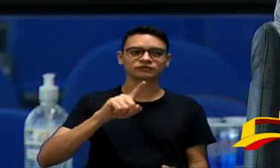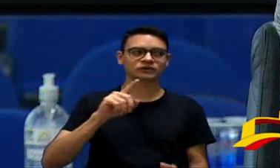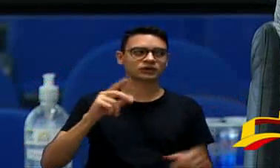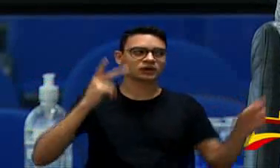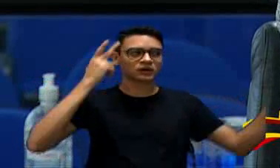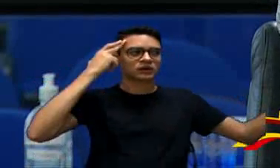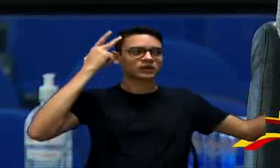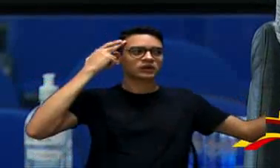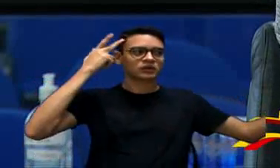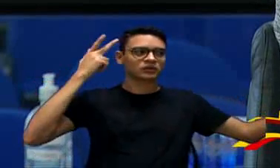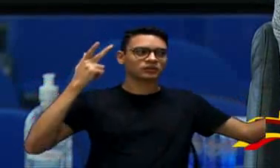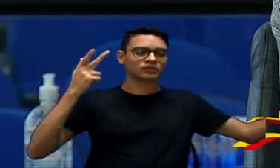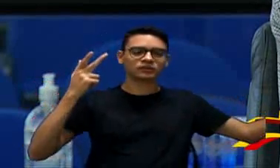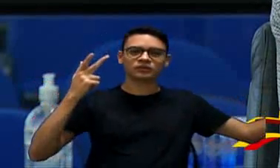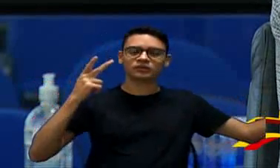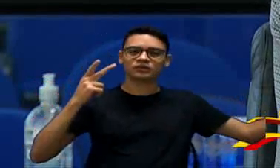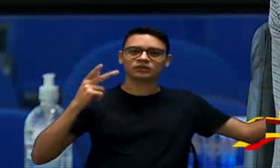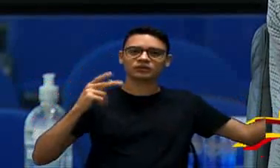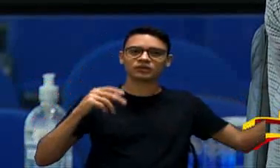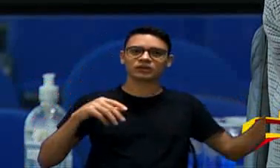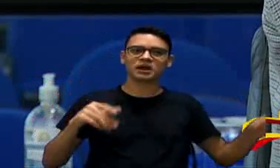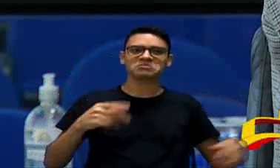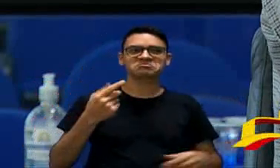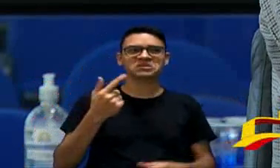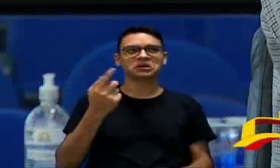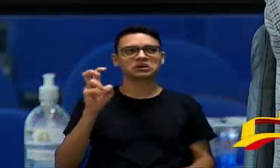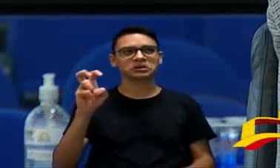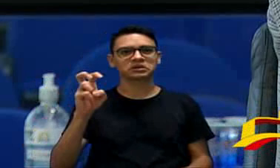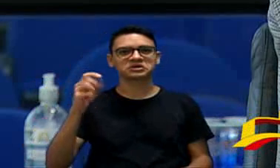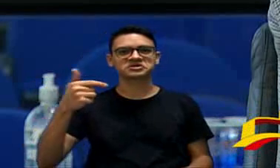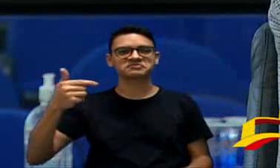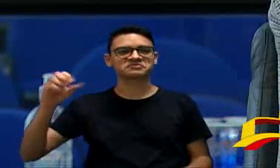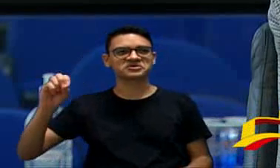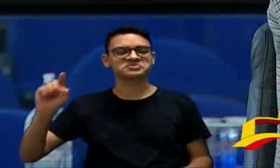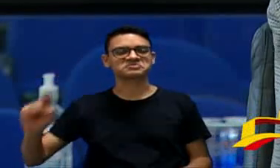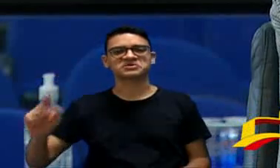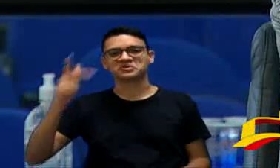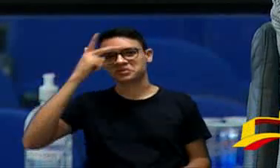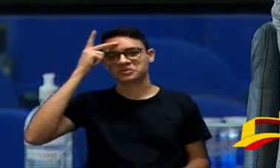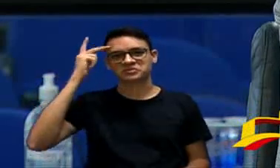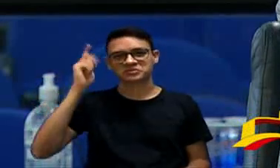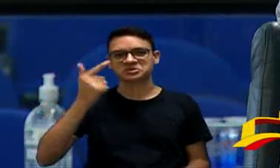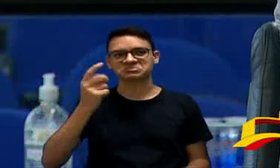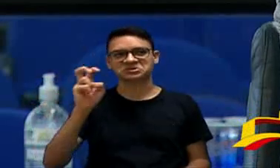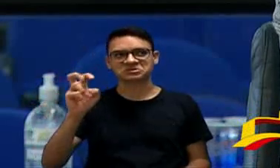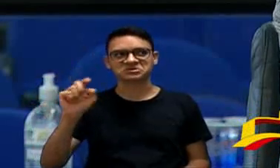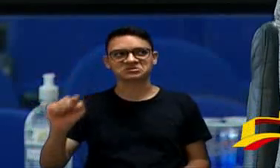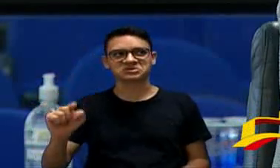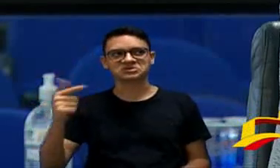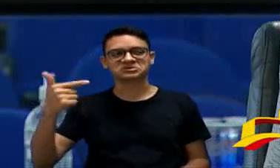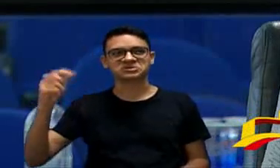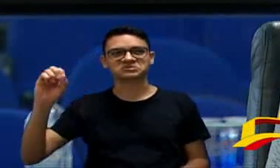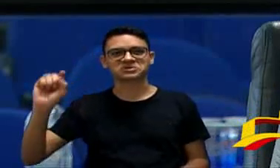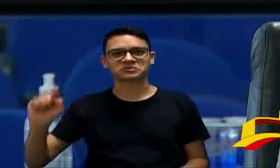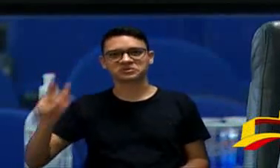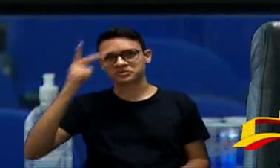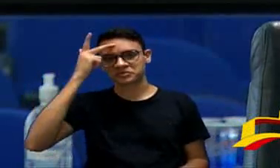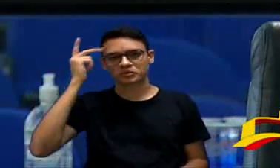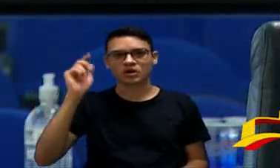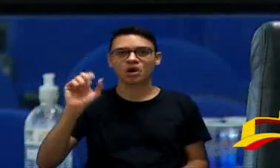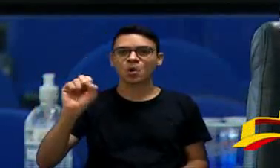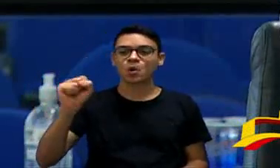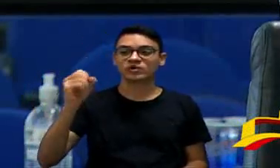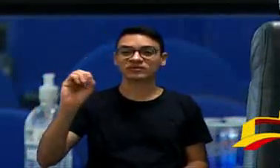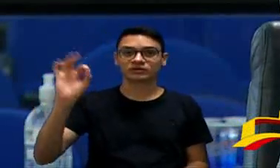lá, a avaliação dos bombeiros, 15, 20 mil pessoas. Acho que 80%, 90% jovens